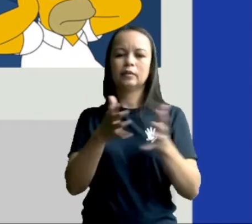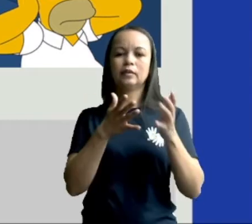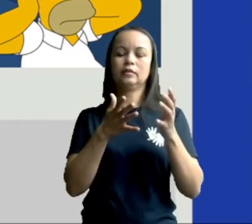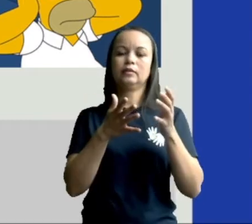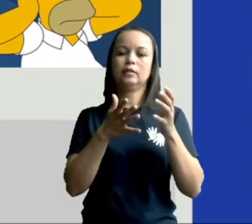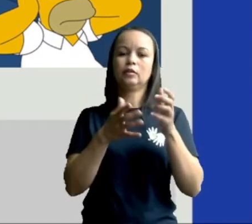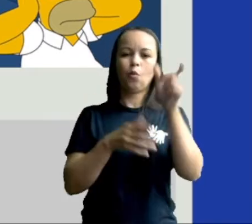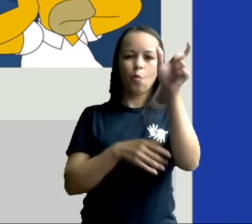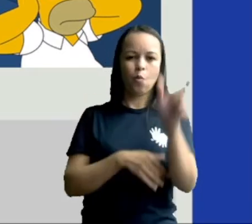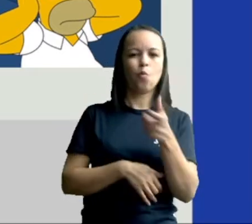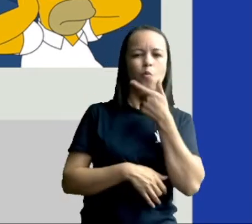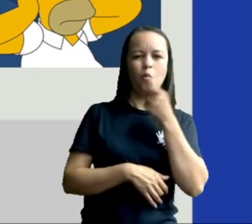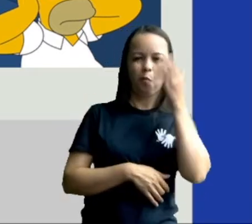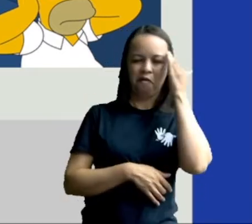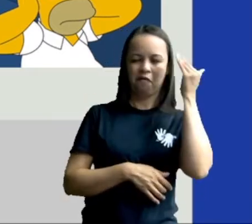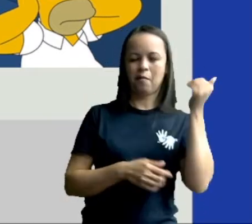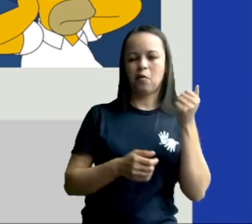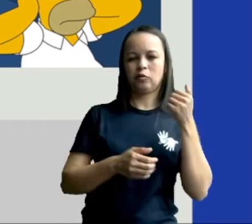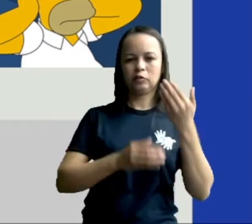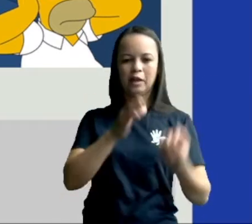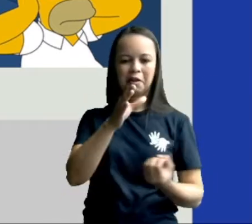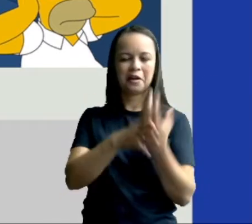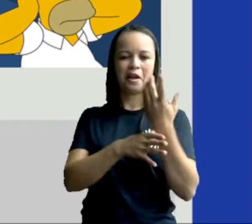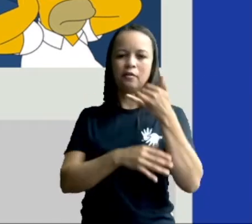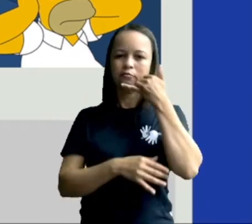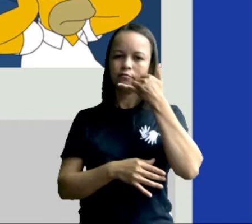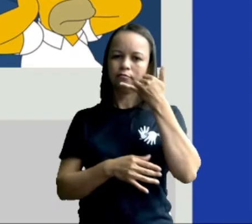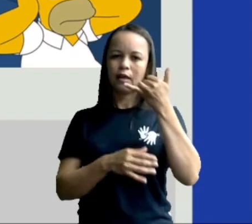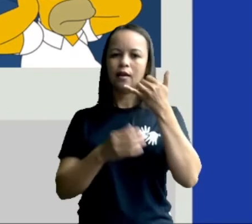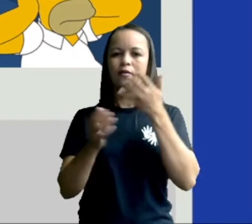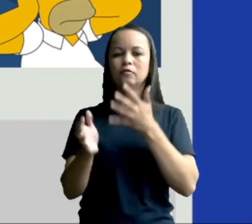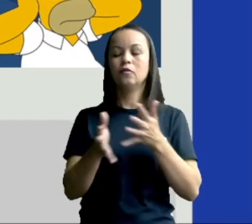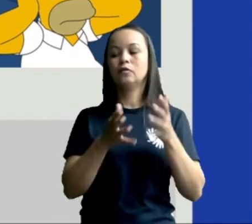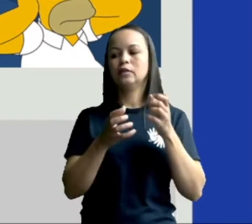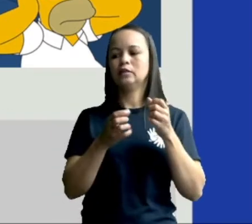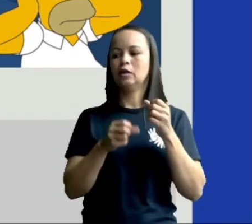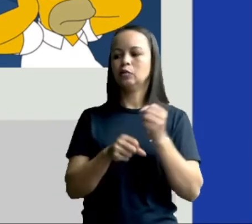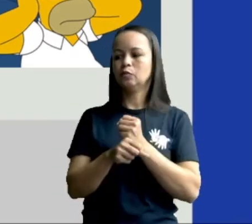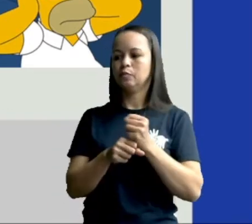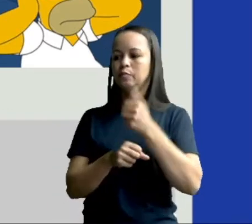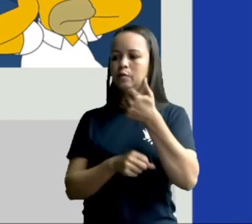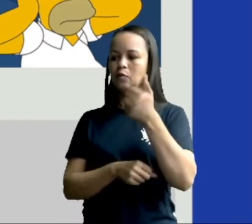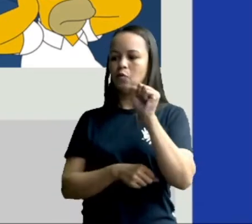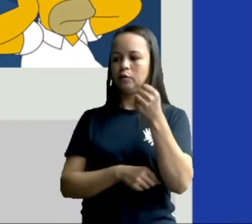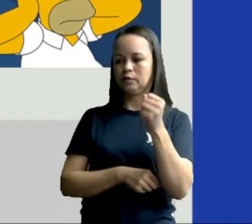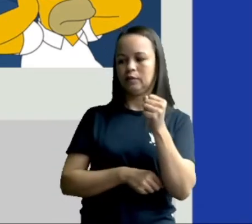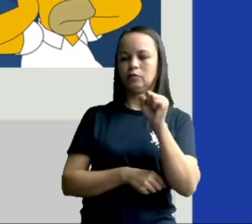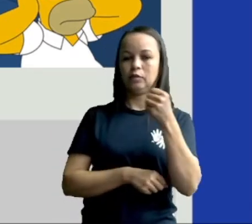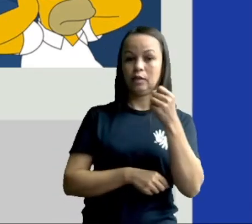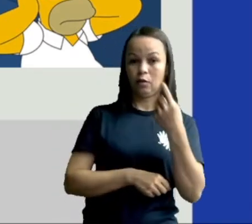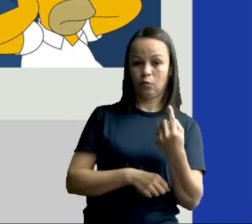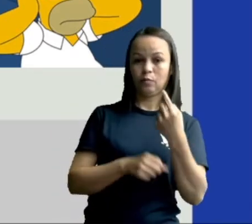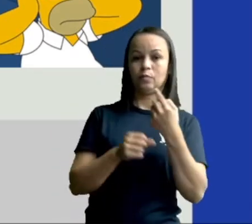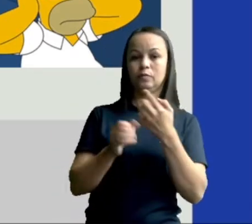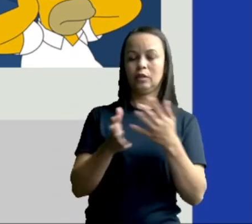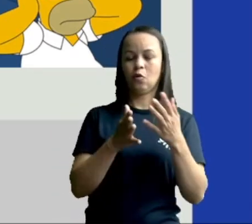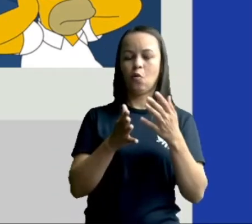recém-inventado telefone. Olha aí, ó, o terminal de parede, em 1881. Olha só como o telefone foi evoluindo,